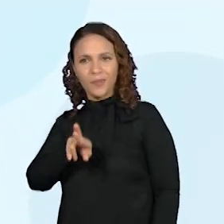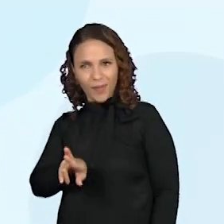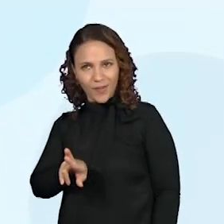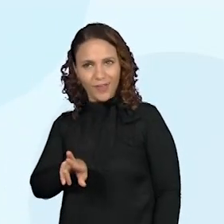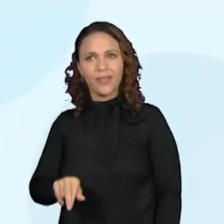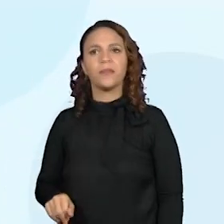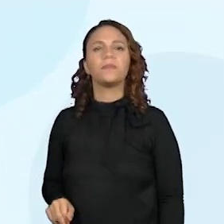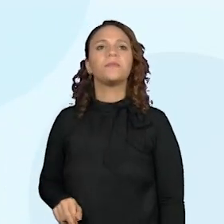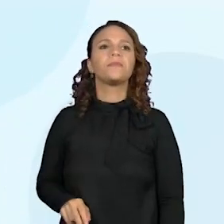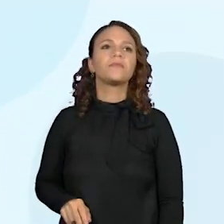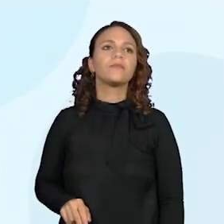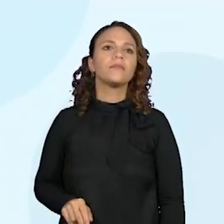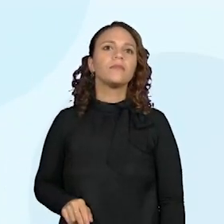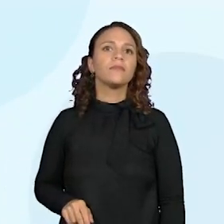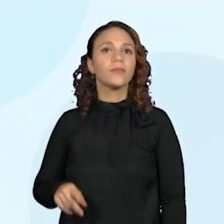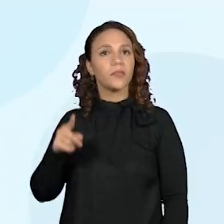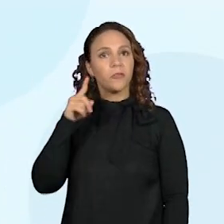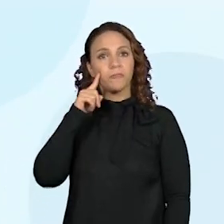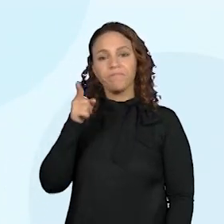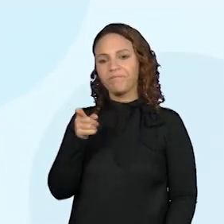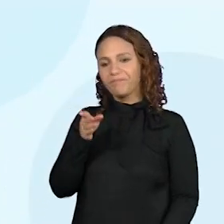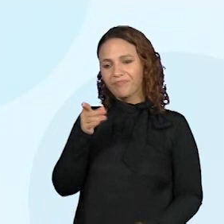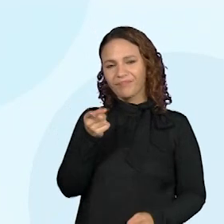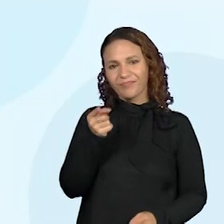ladinho. 2 pontos.